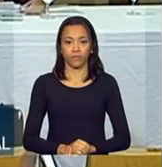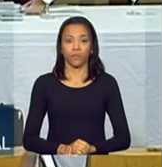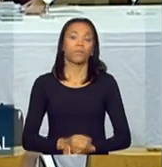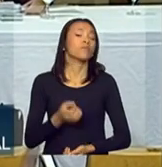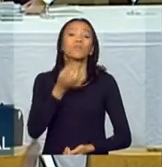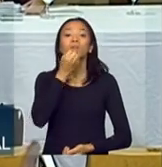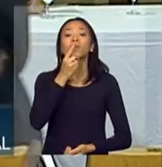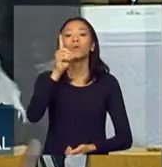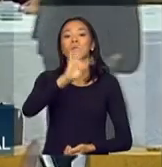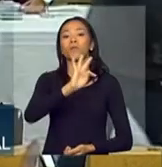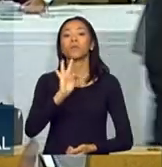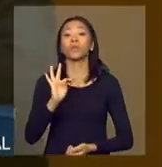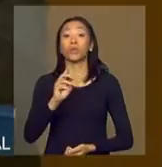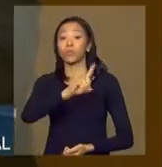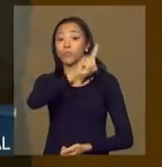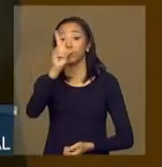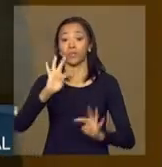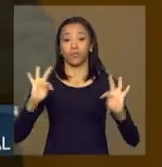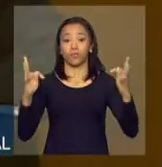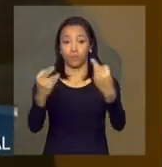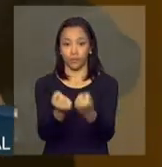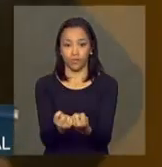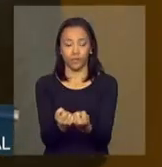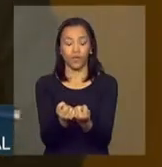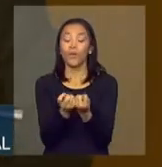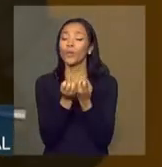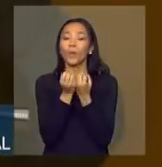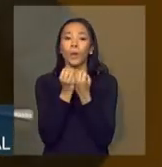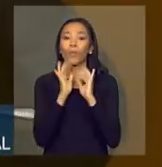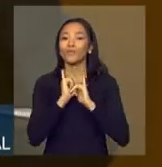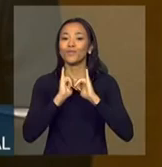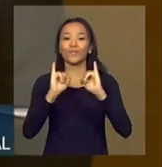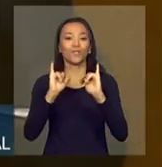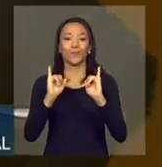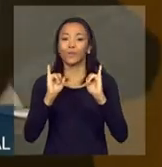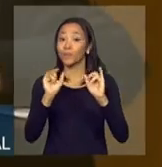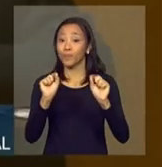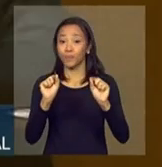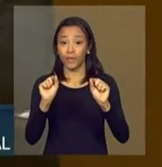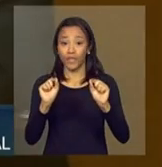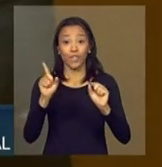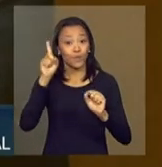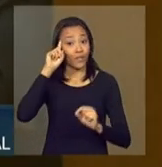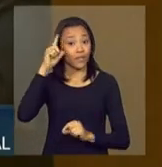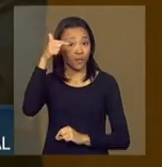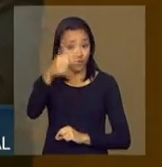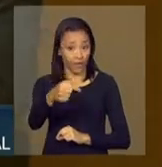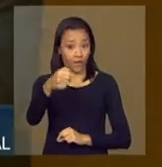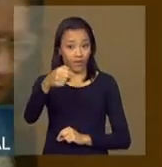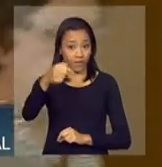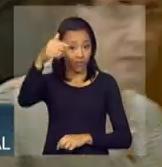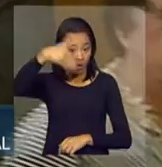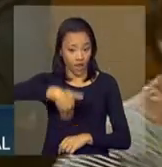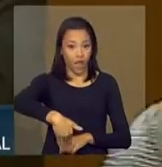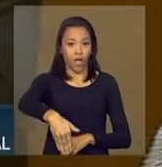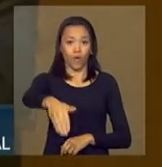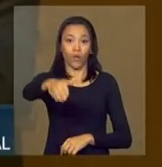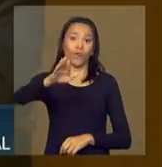Bom dia a todos e todas. A boa notícia é que no dia 7, agora, de